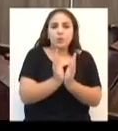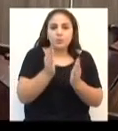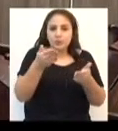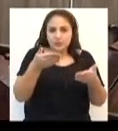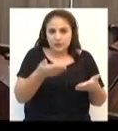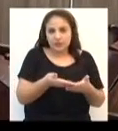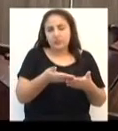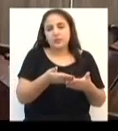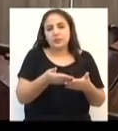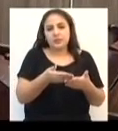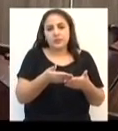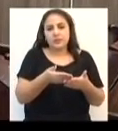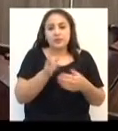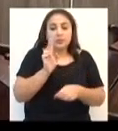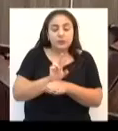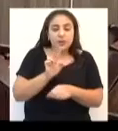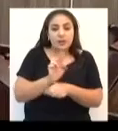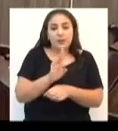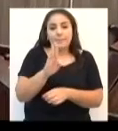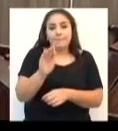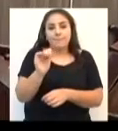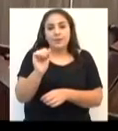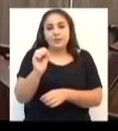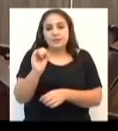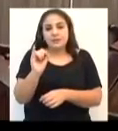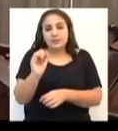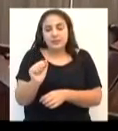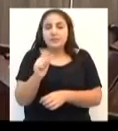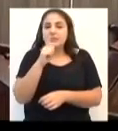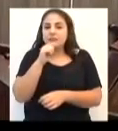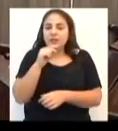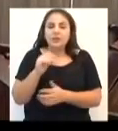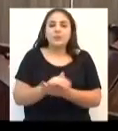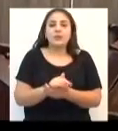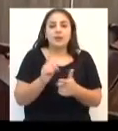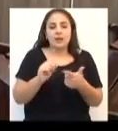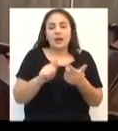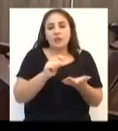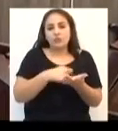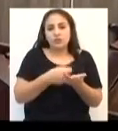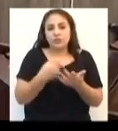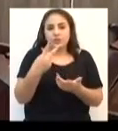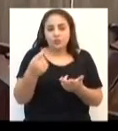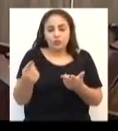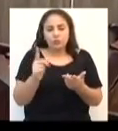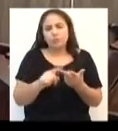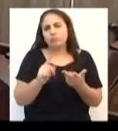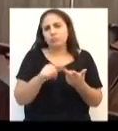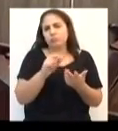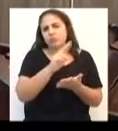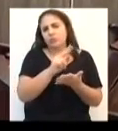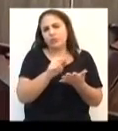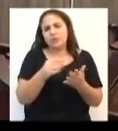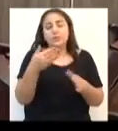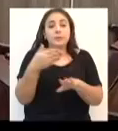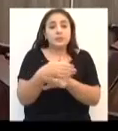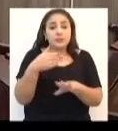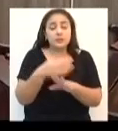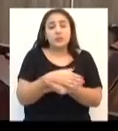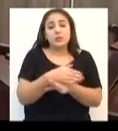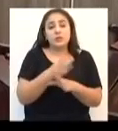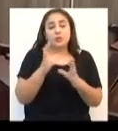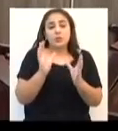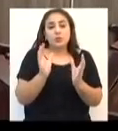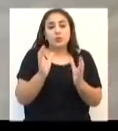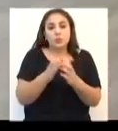da Bacia Hidrográfica do Passo Fundo, a Agenda 21, a Assembleia Permanente pela Preservação Ambiental, sempre com a presença do Grupo Ecológico Sentinela dos